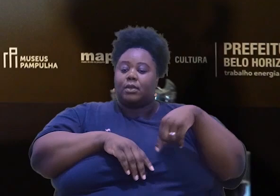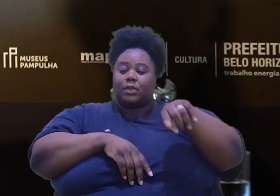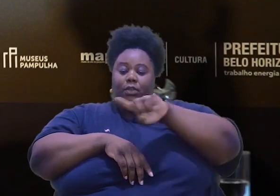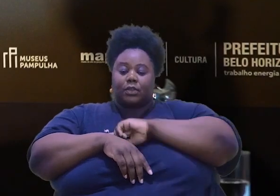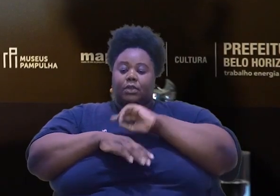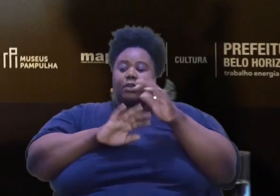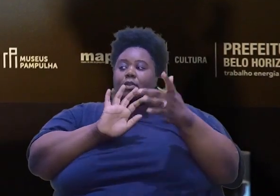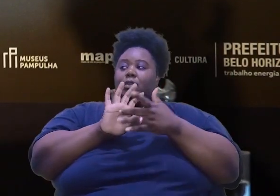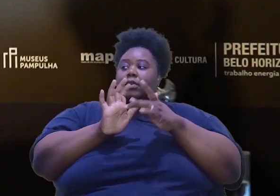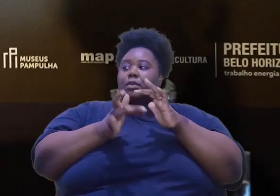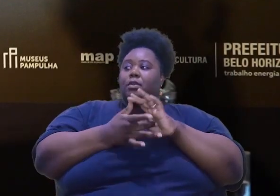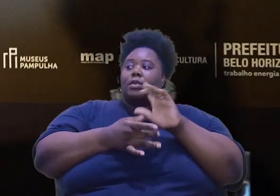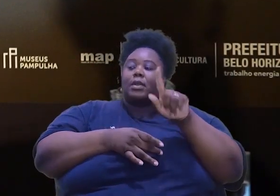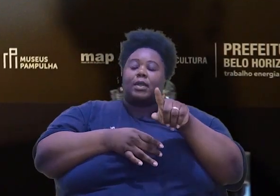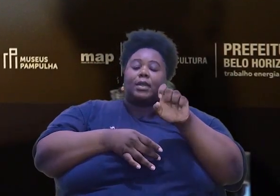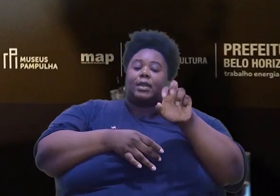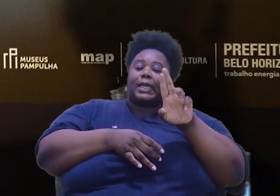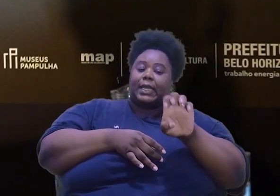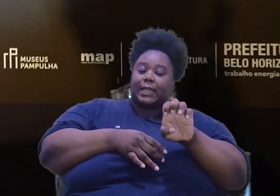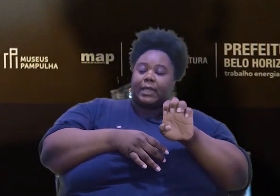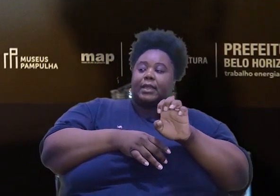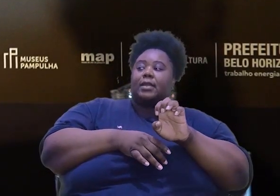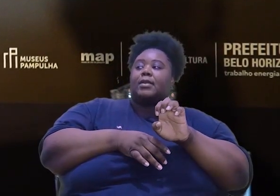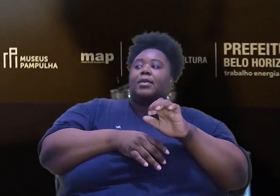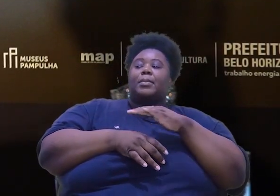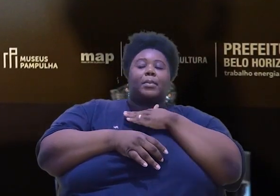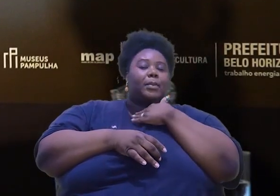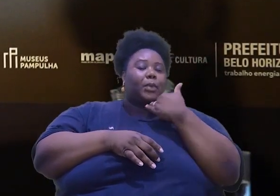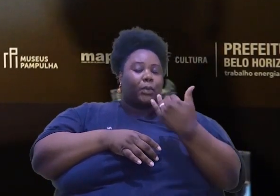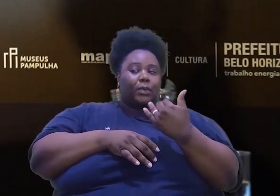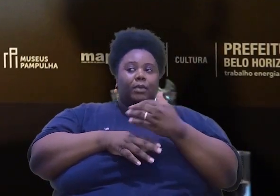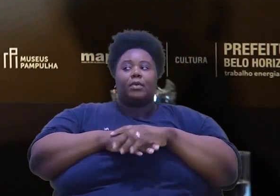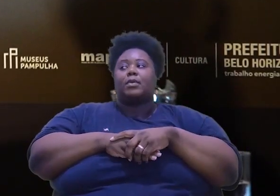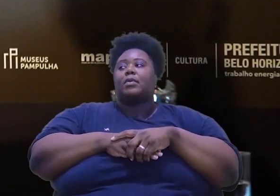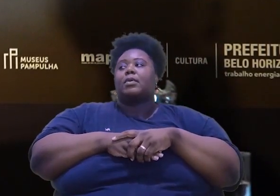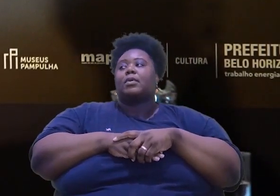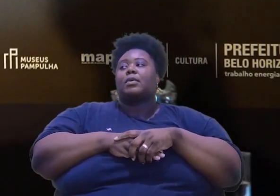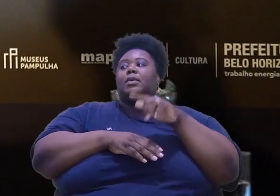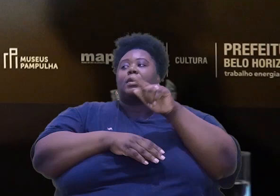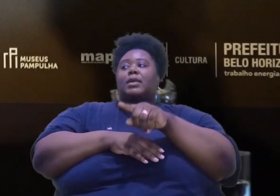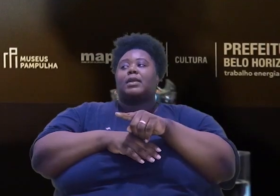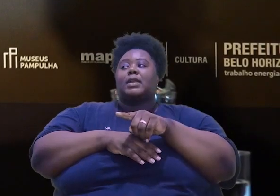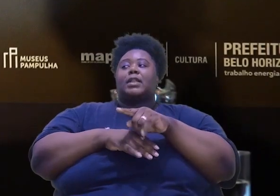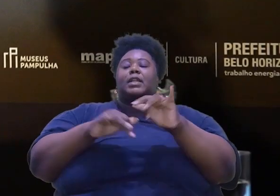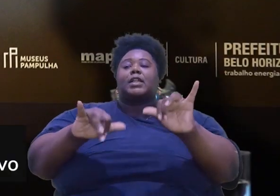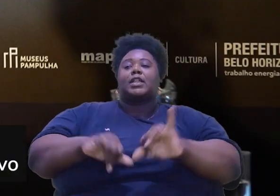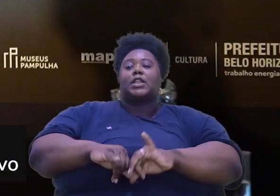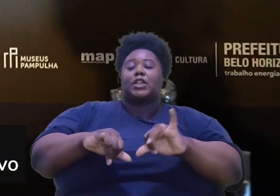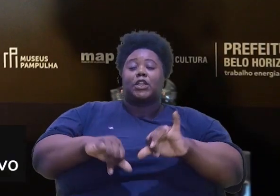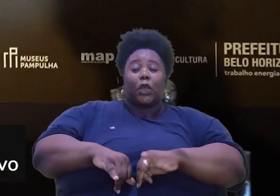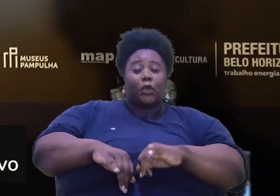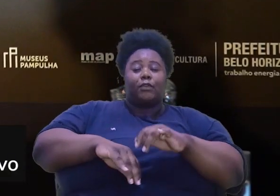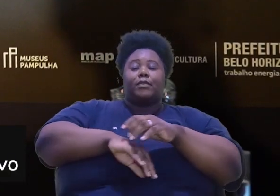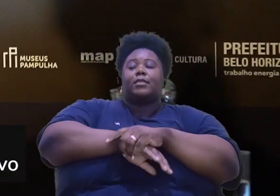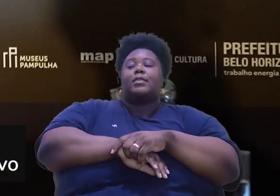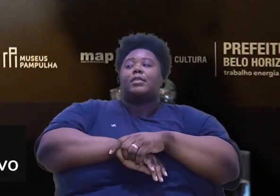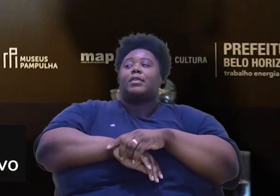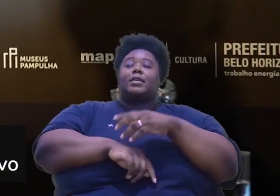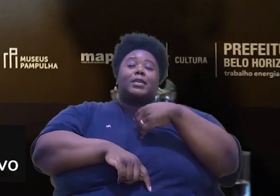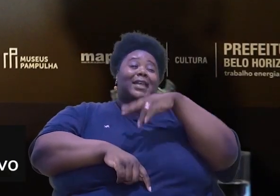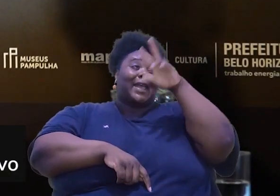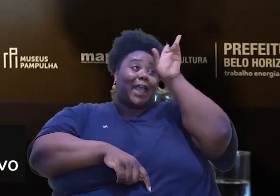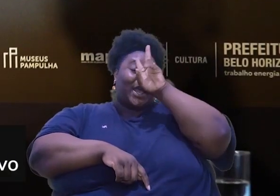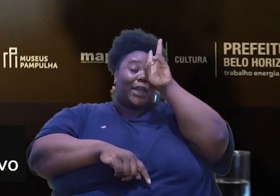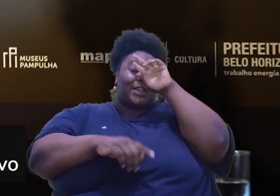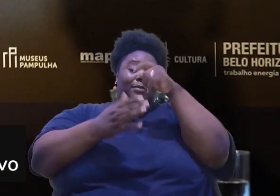menino Jesus, nosso Herê, morreu. E aí ele é massacrado. Eu me lembro, Macaé, que